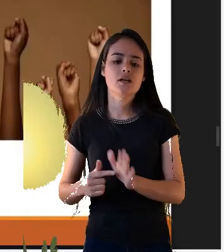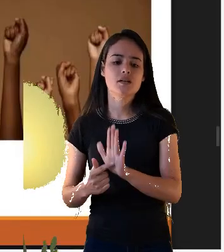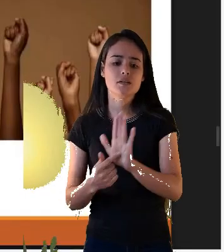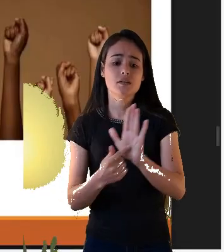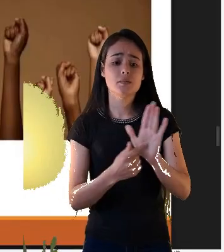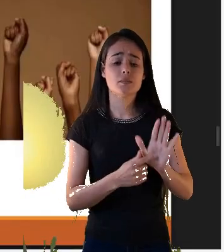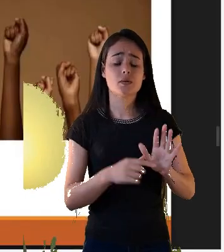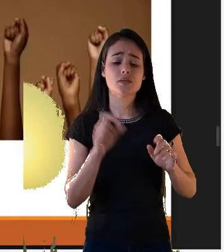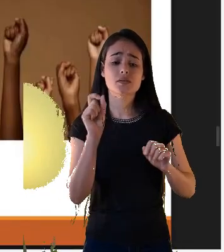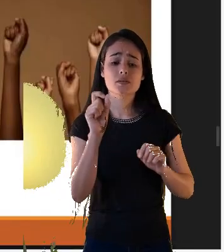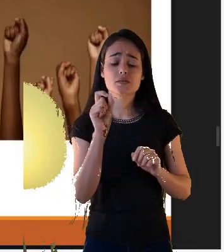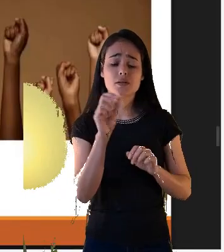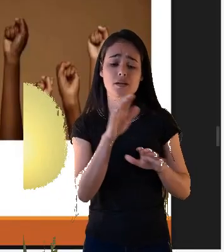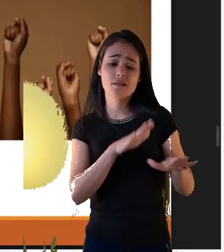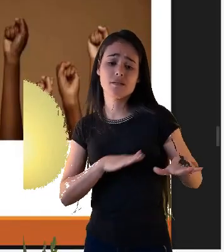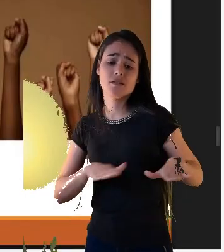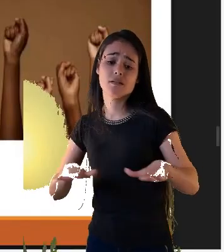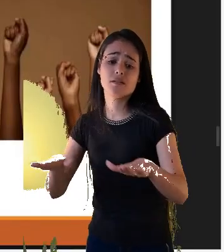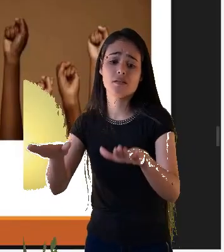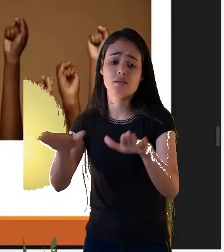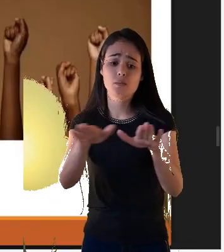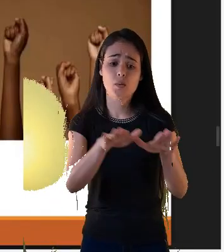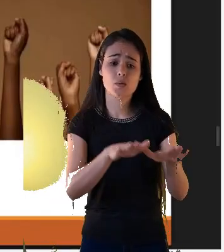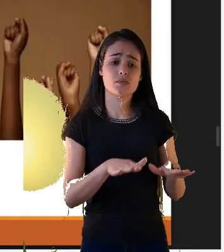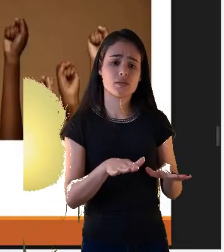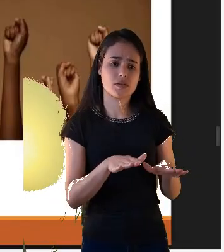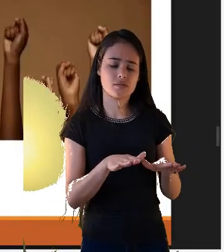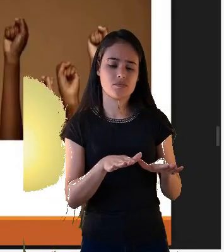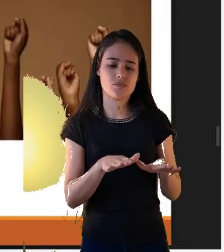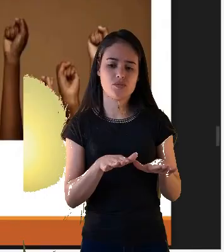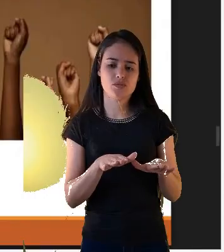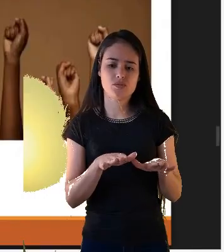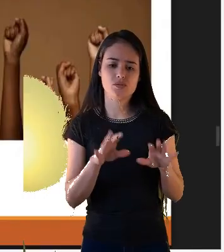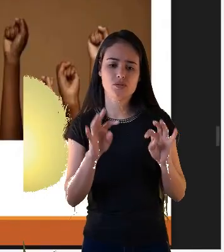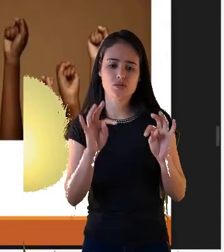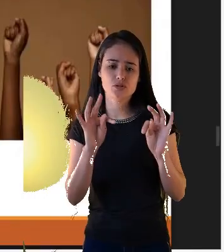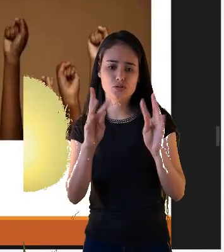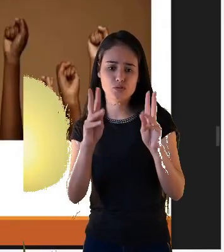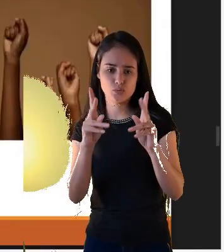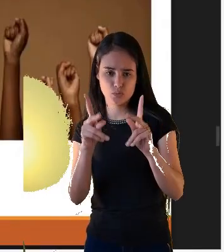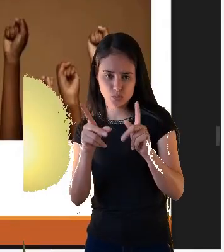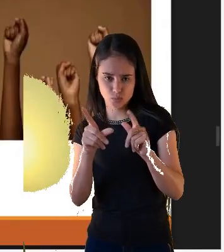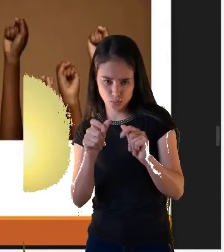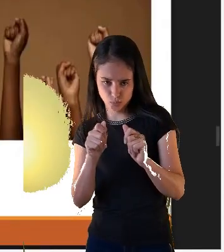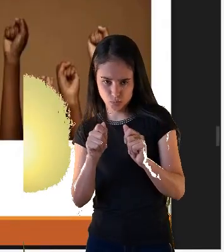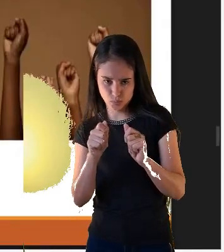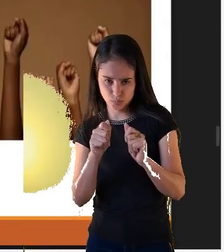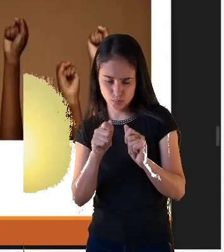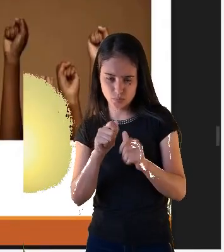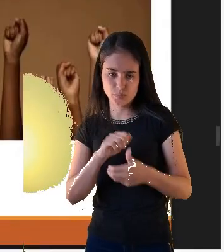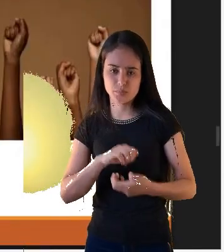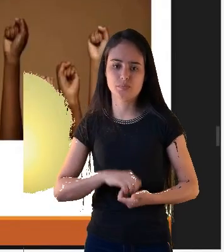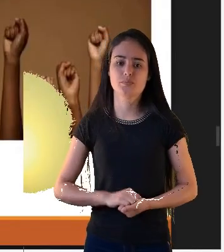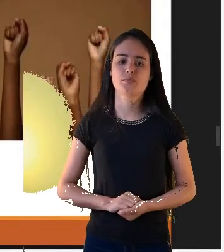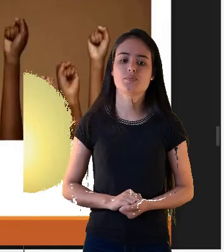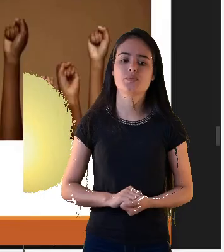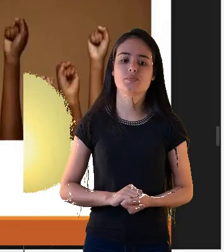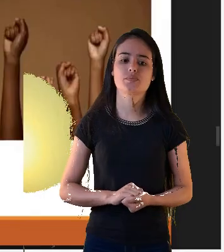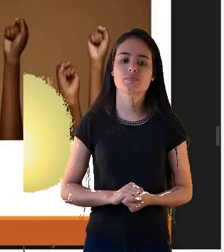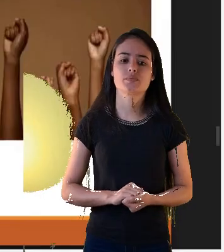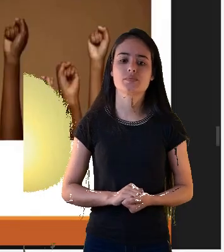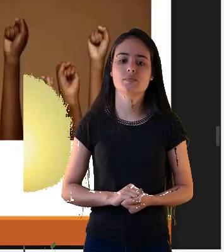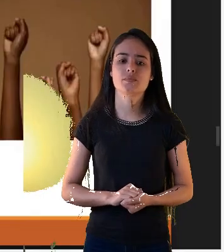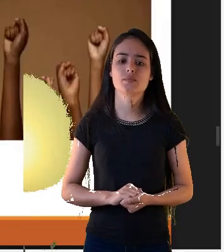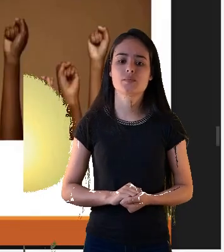de igualdade de oportunidades, defesa de direitos, né, para pessoas negras. E passando, a gente tem